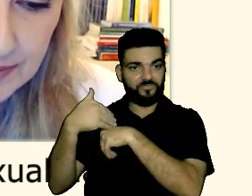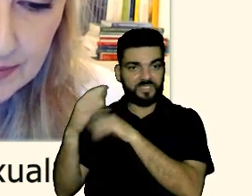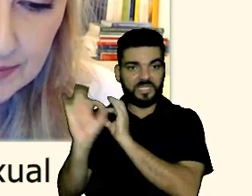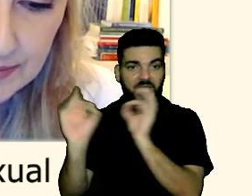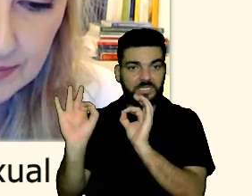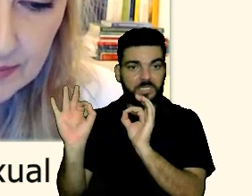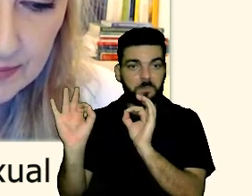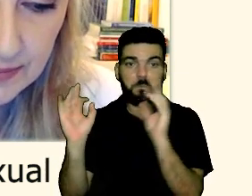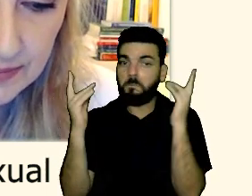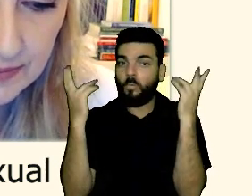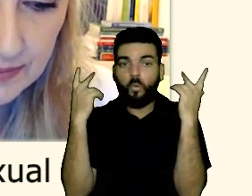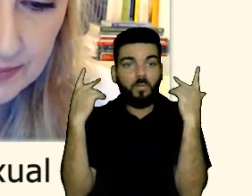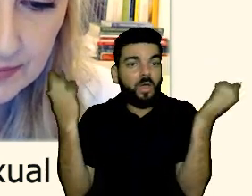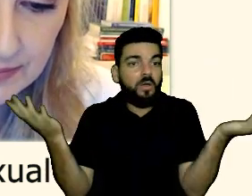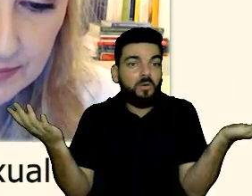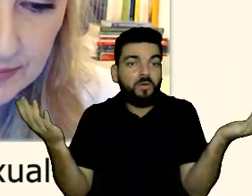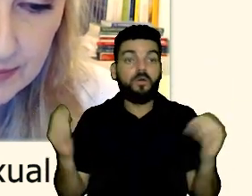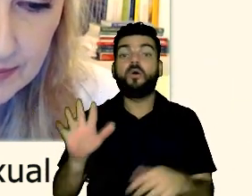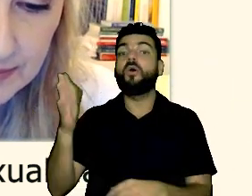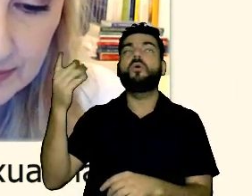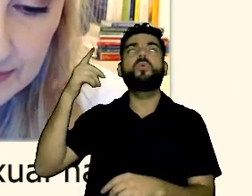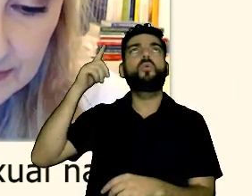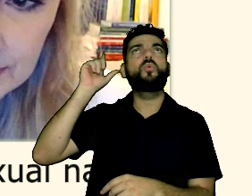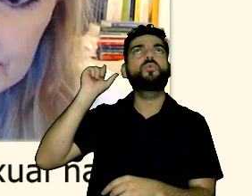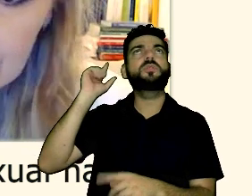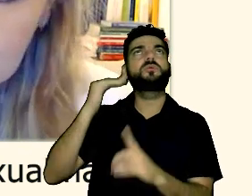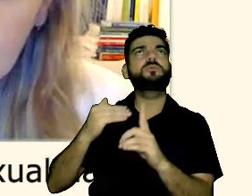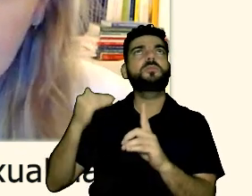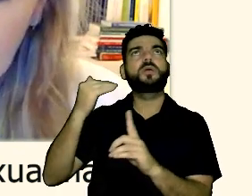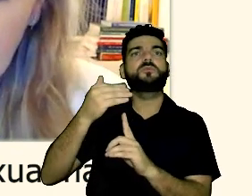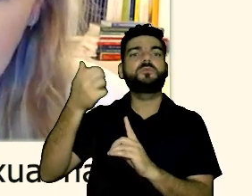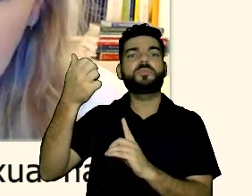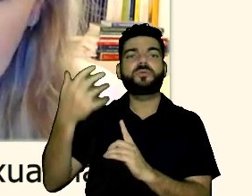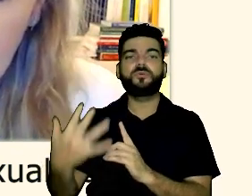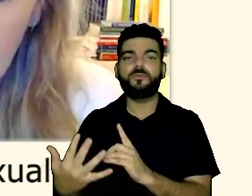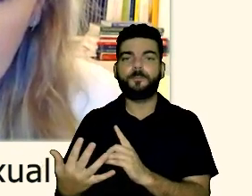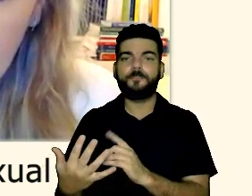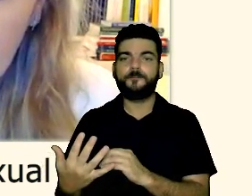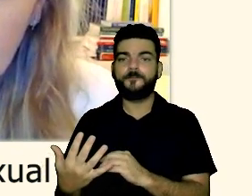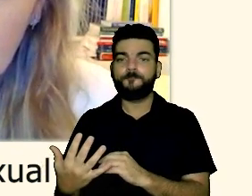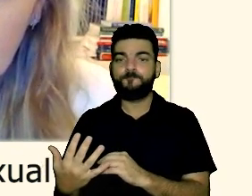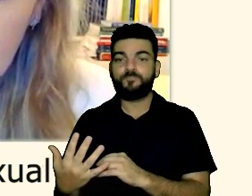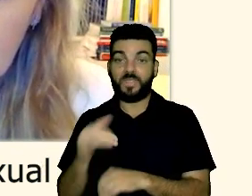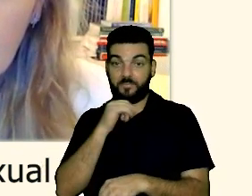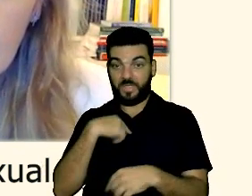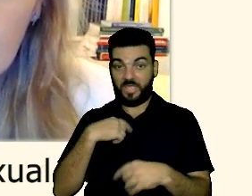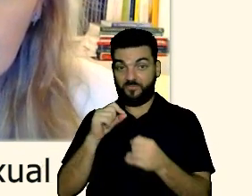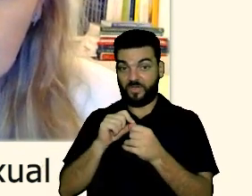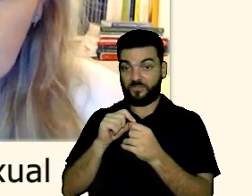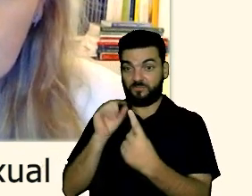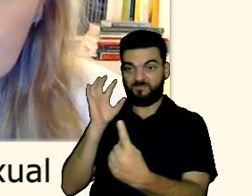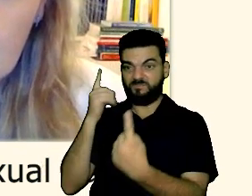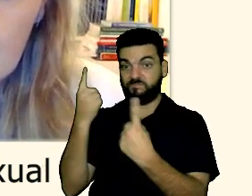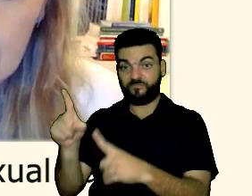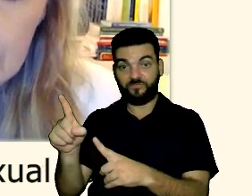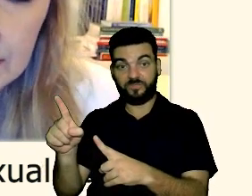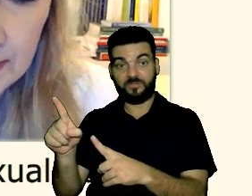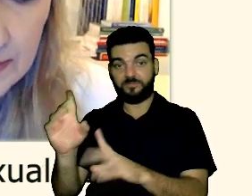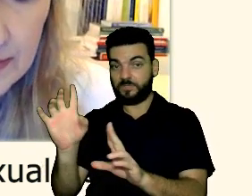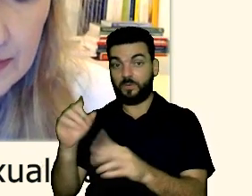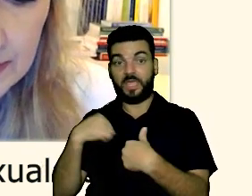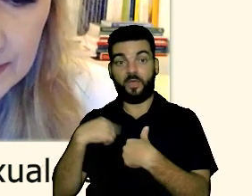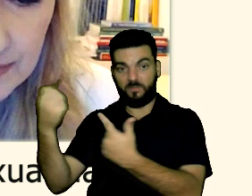bom para ele, tem que estar duas vezes melhor para mim, né? Ele não está fazendo nada que invada meu espaço. E ontem